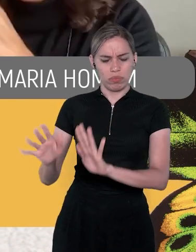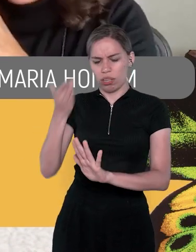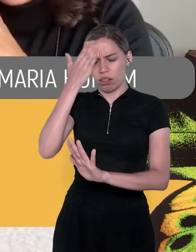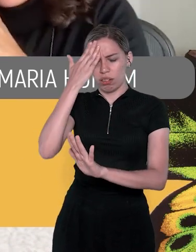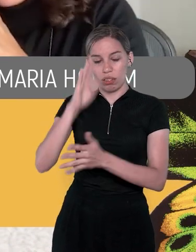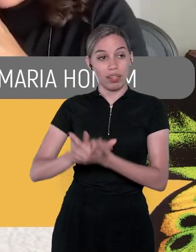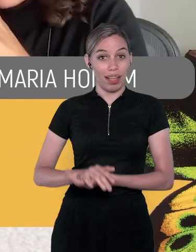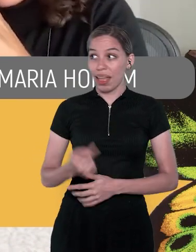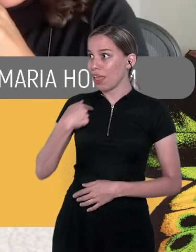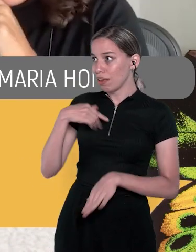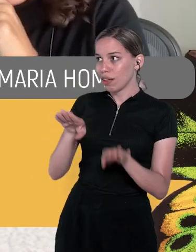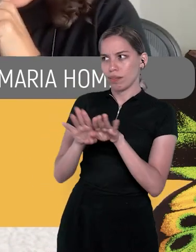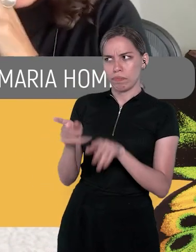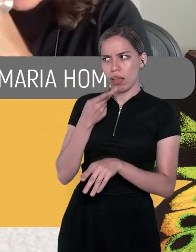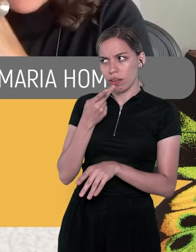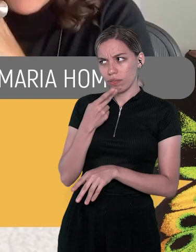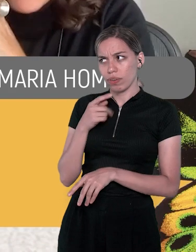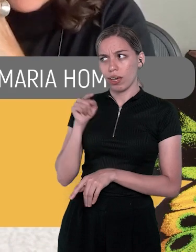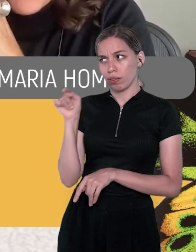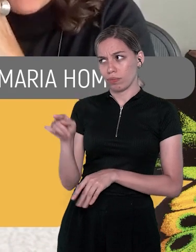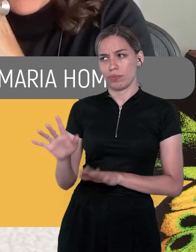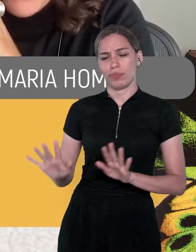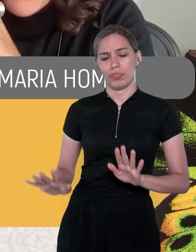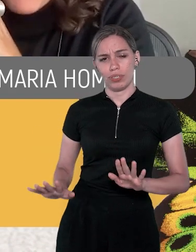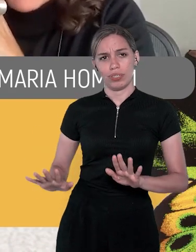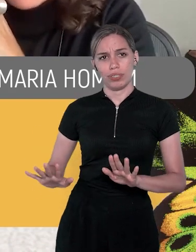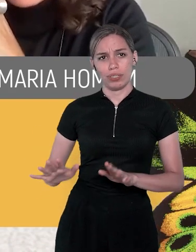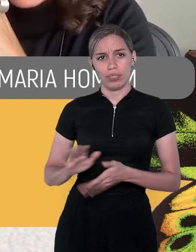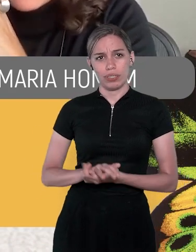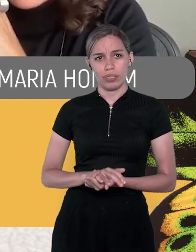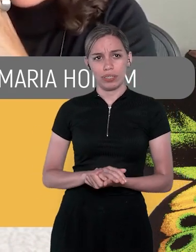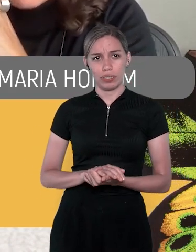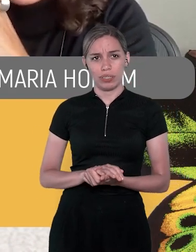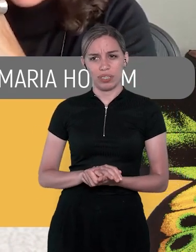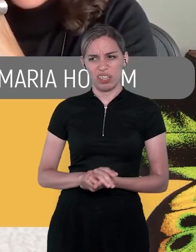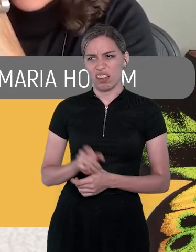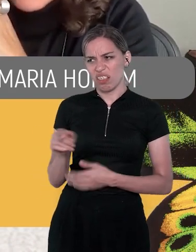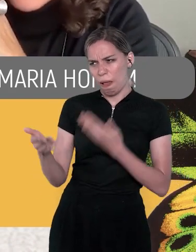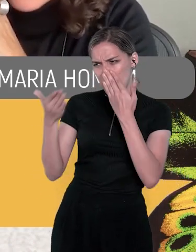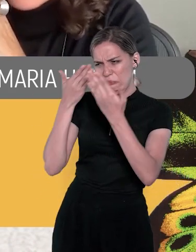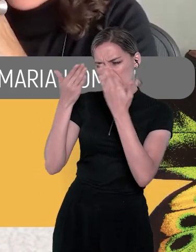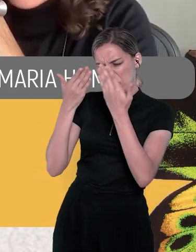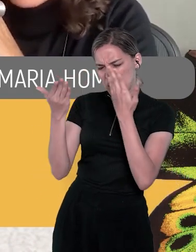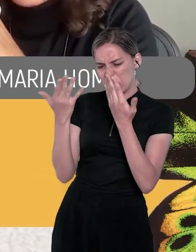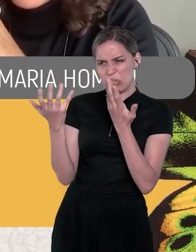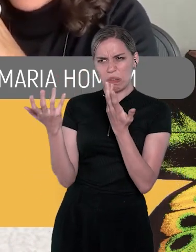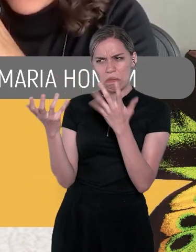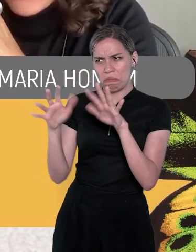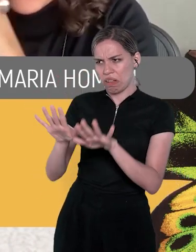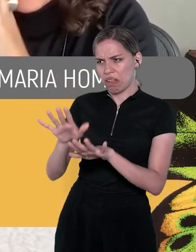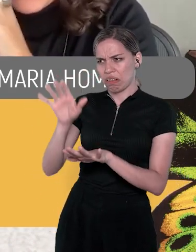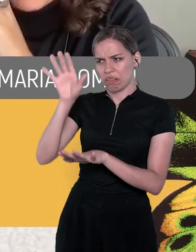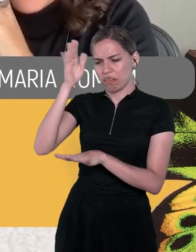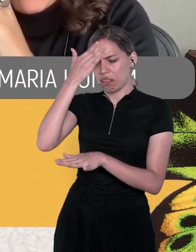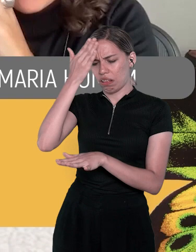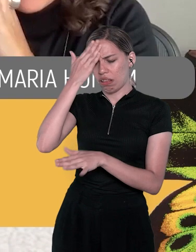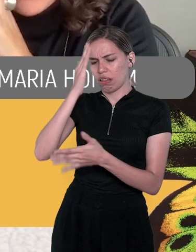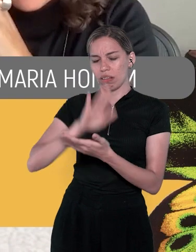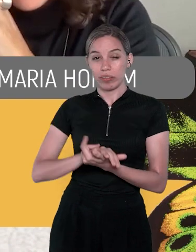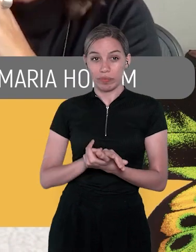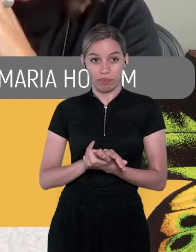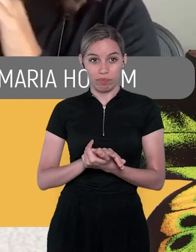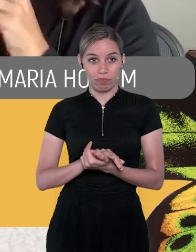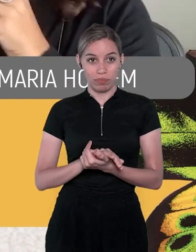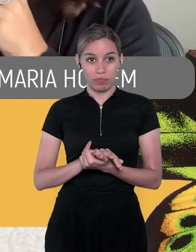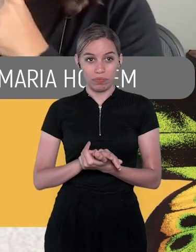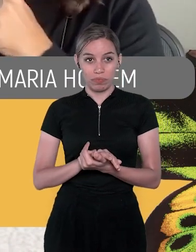isso, viu, Sérgio? Não, Né? assim, só para... Tá psicologizando muito. Eu também Pois